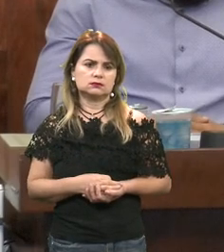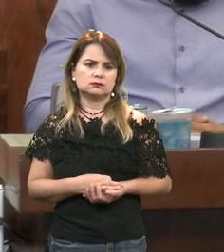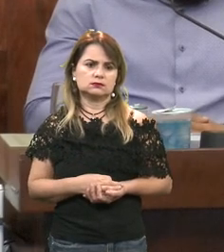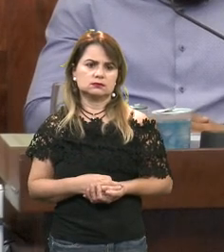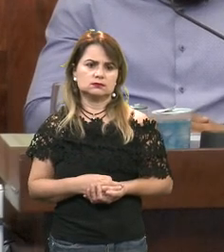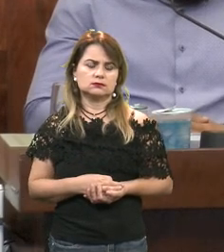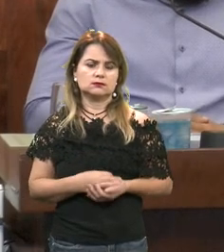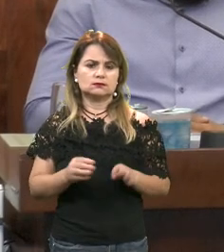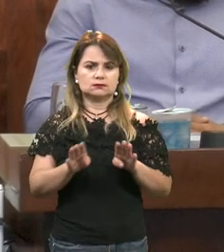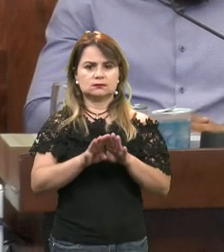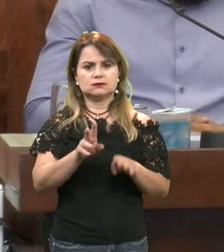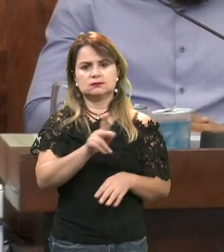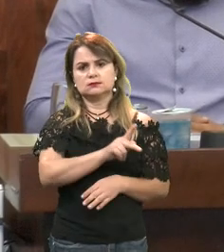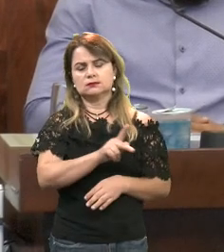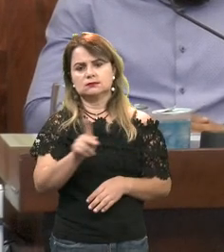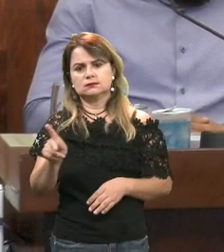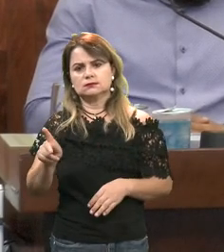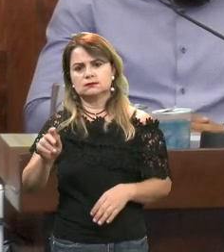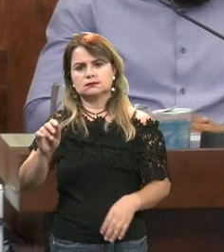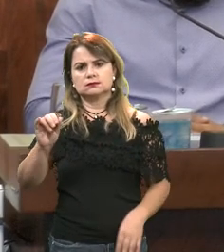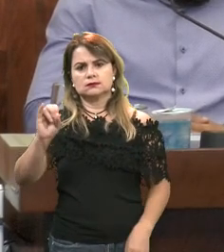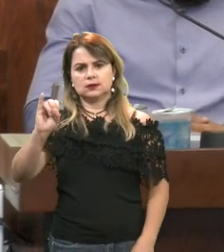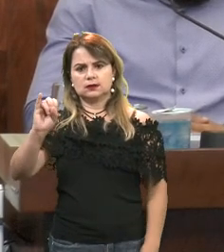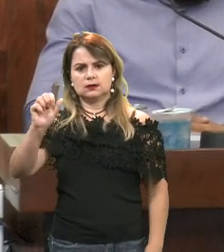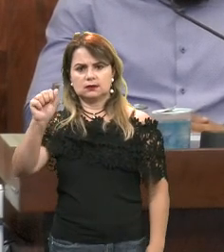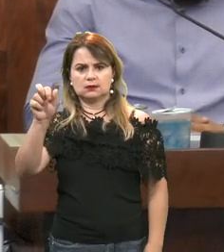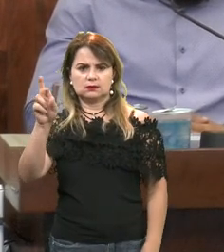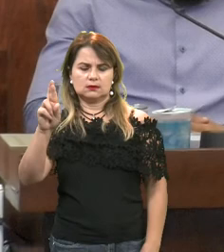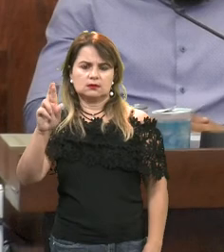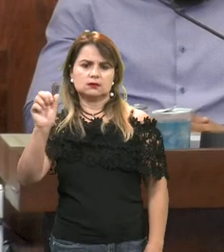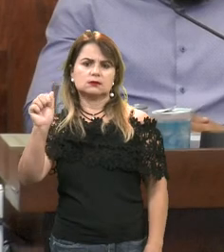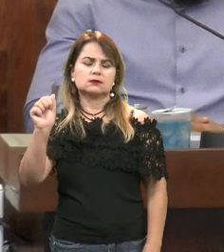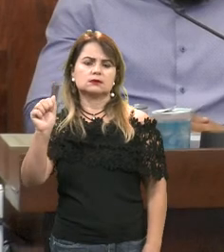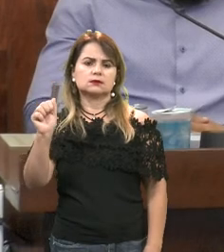Nayara, que é presidente executiva da Malele.